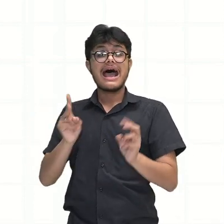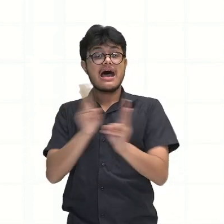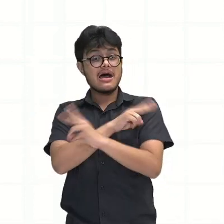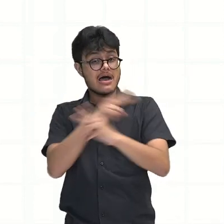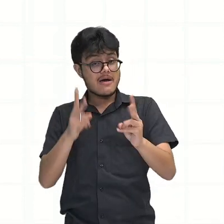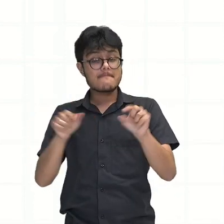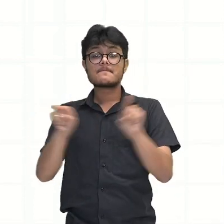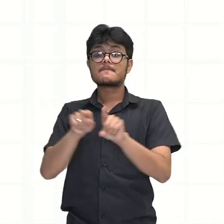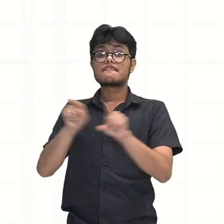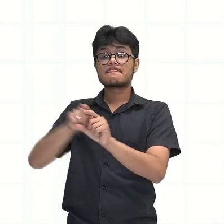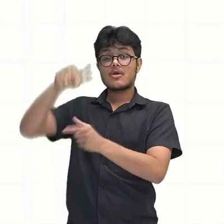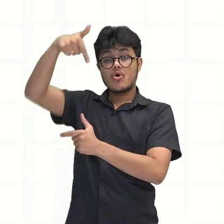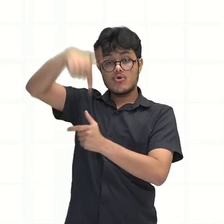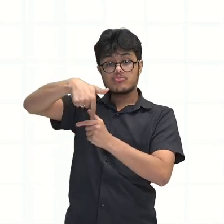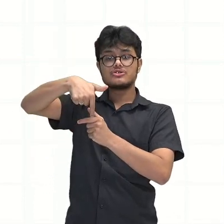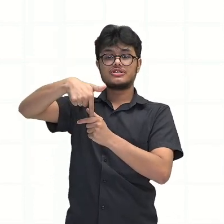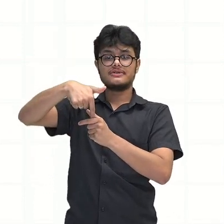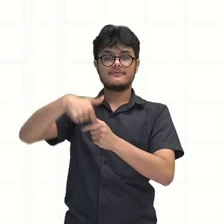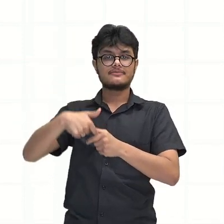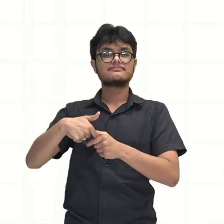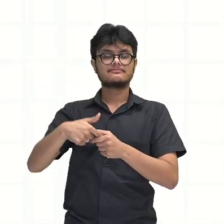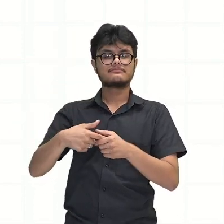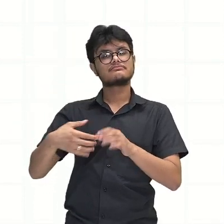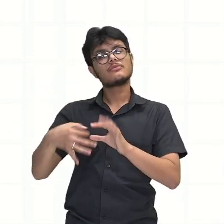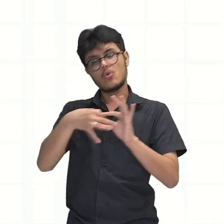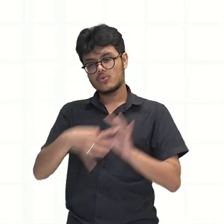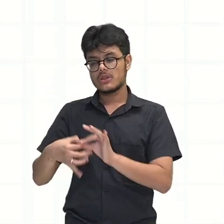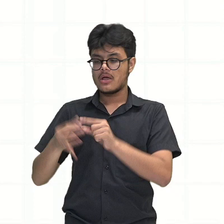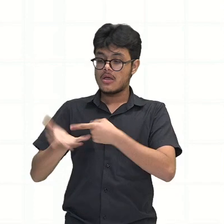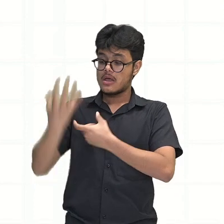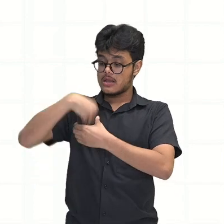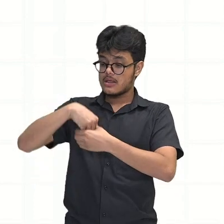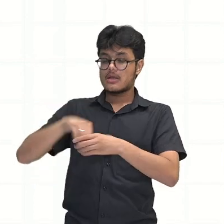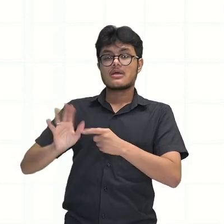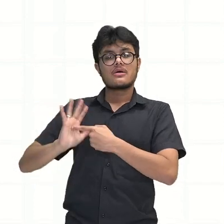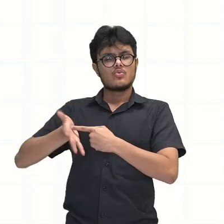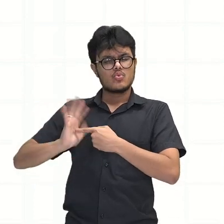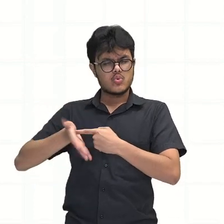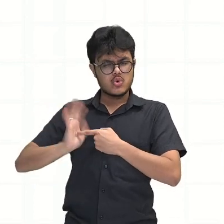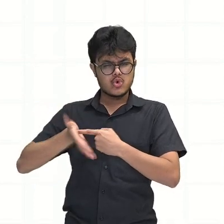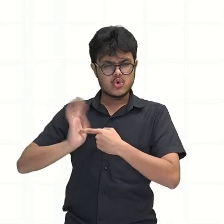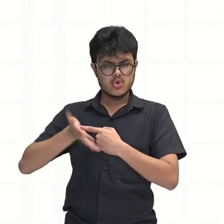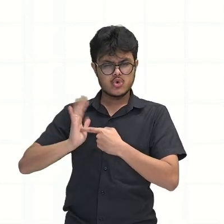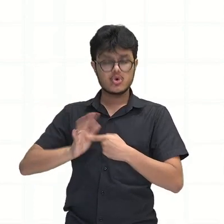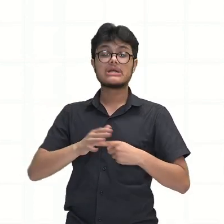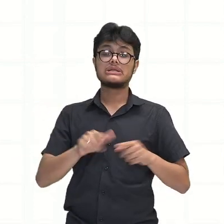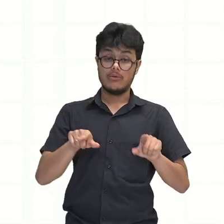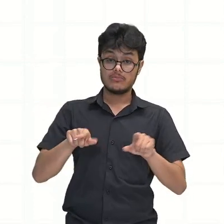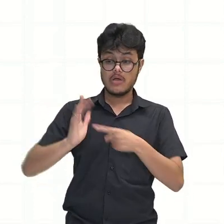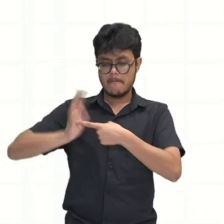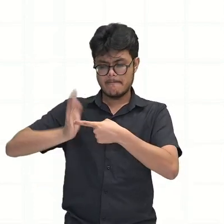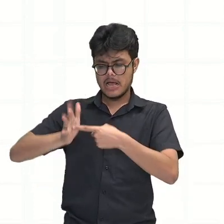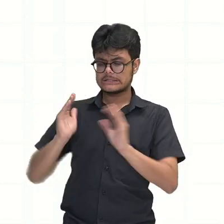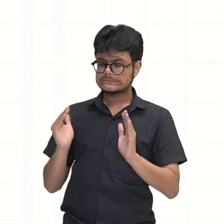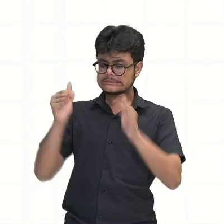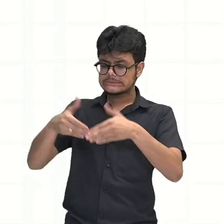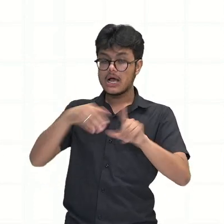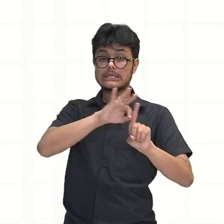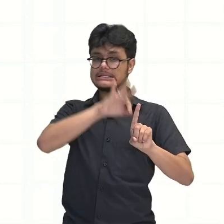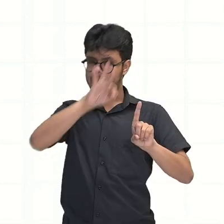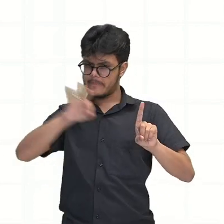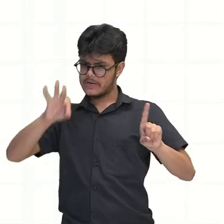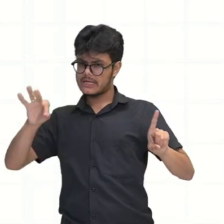e combustível, tá? Então, o motor, ele é uma máquina térmica que vai transformar